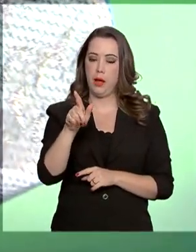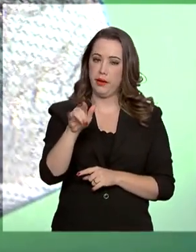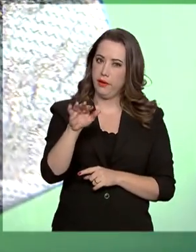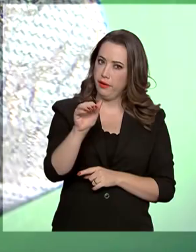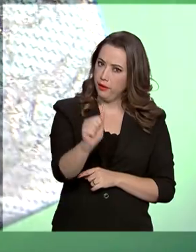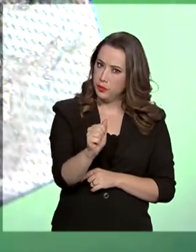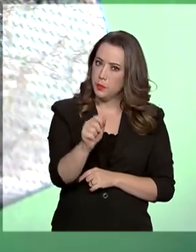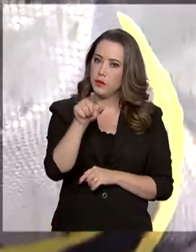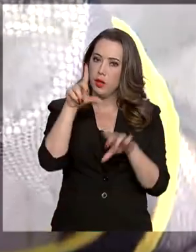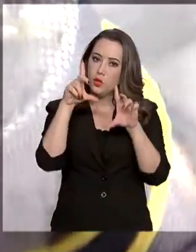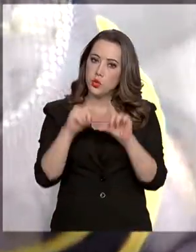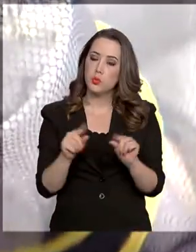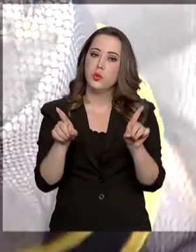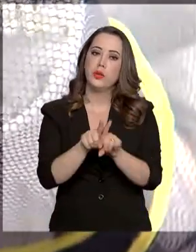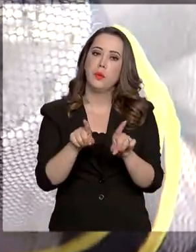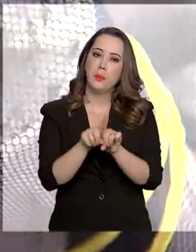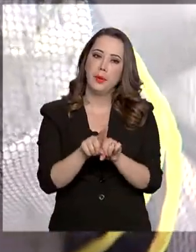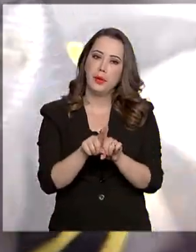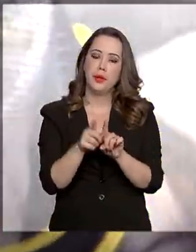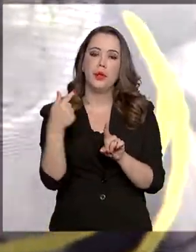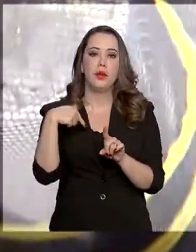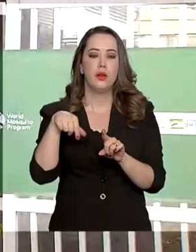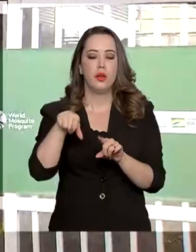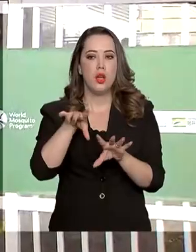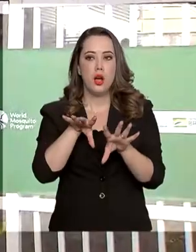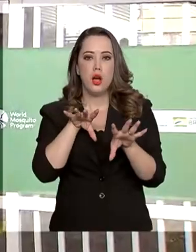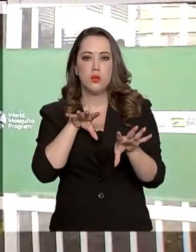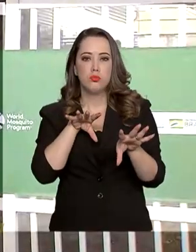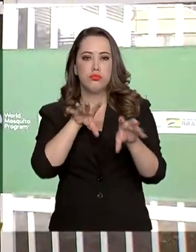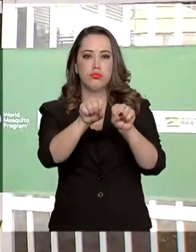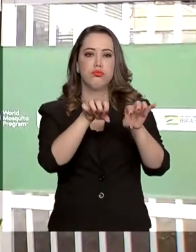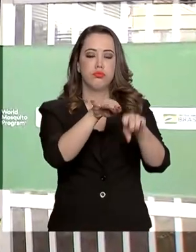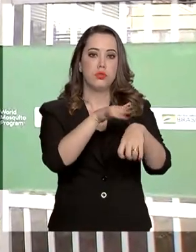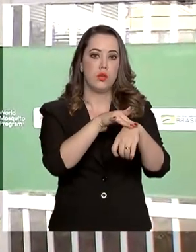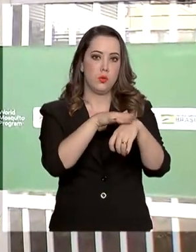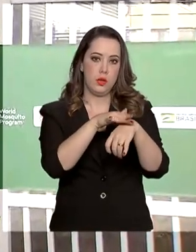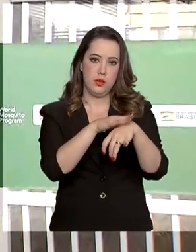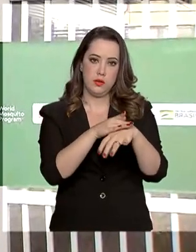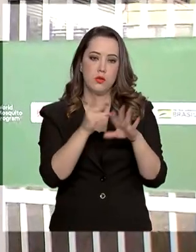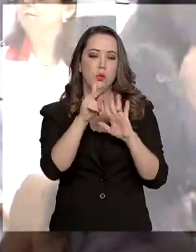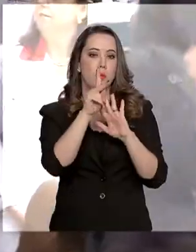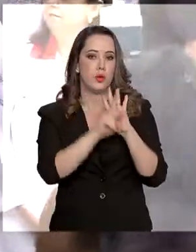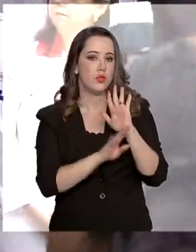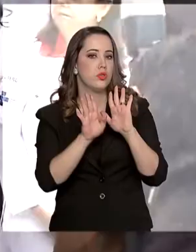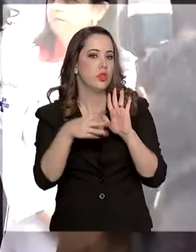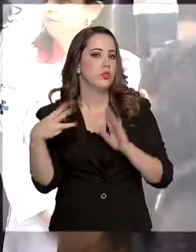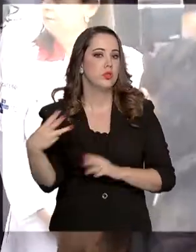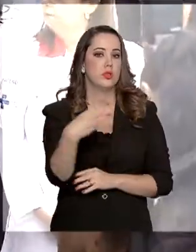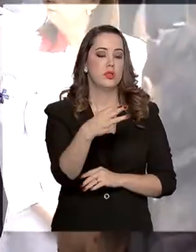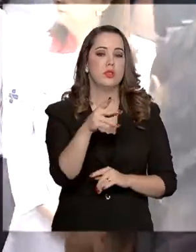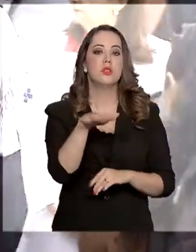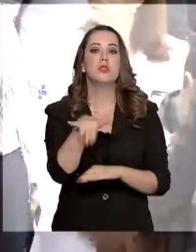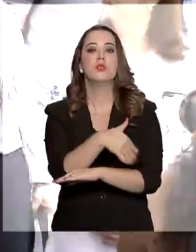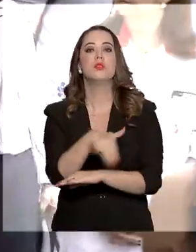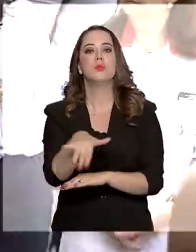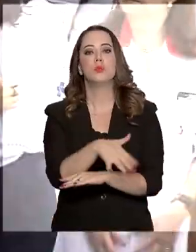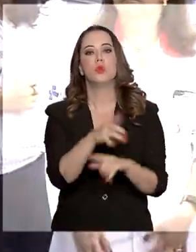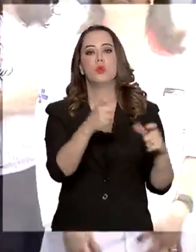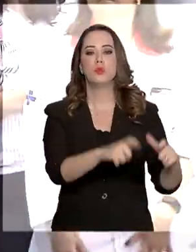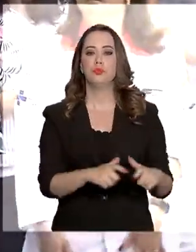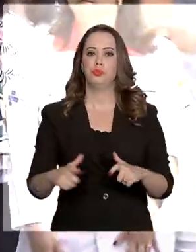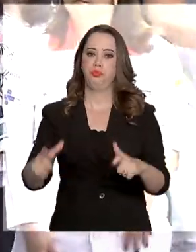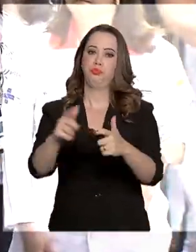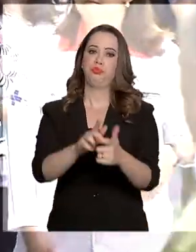Volbáquia, reduzindo assim a capacidade de transmissão das doenças. O projeto já passou por 33 bairros da